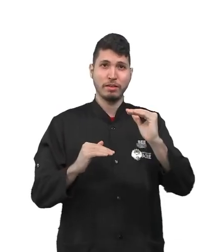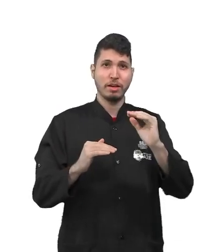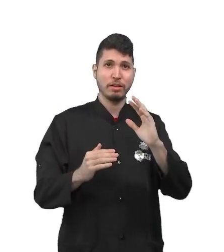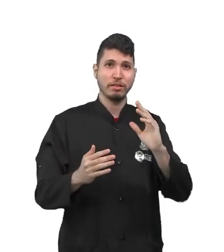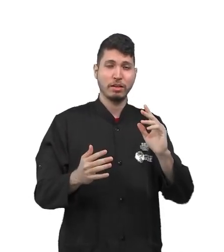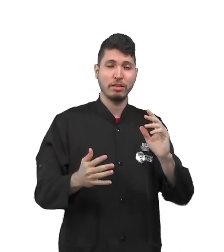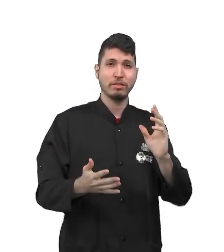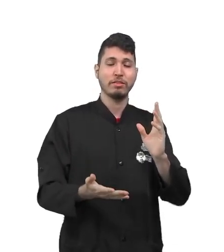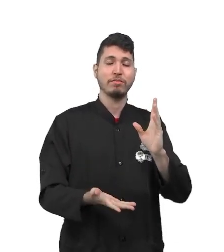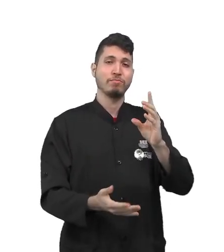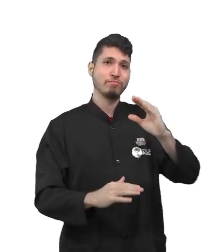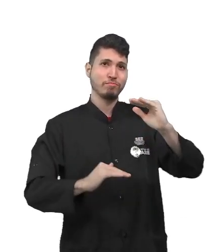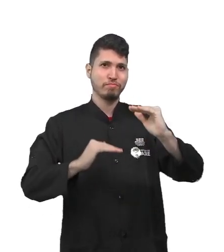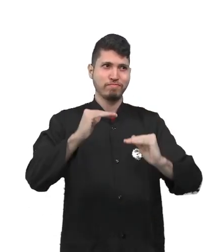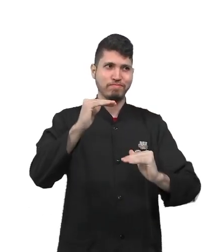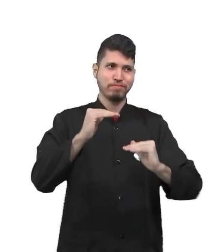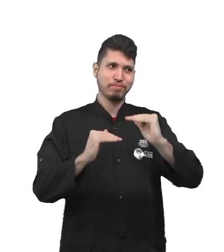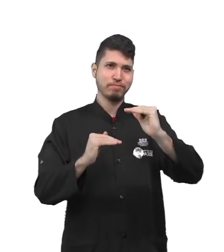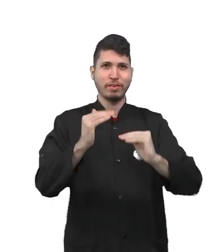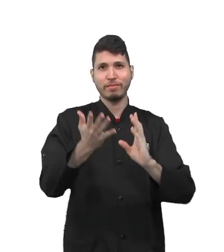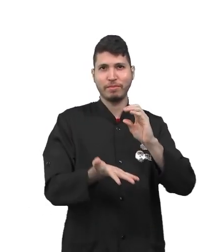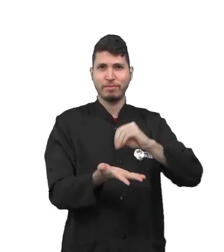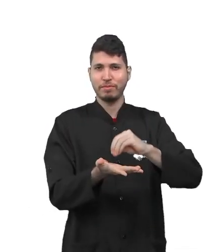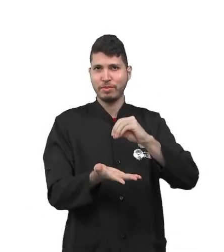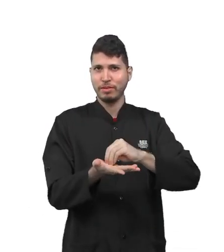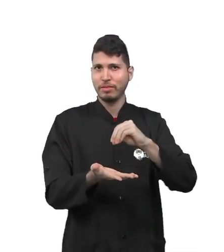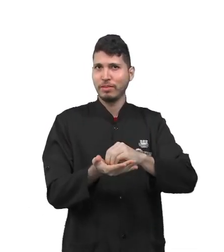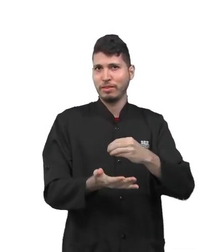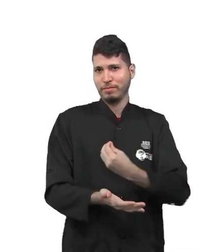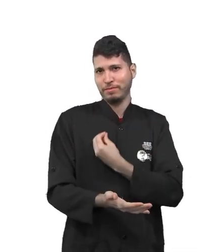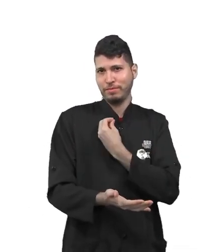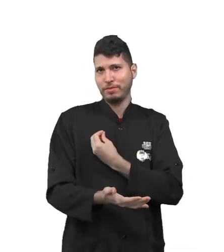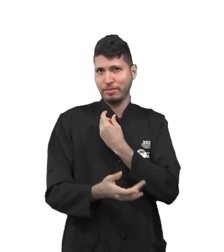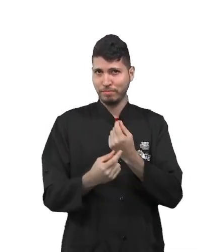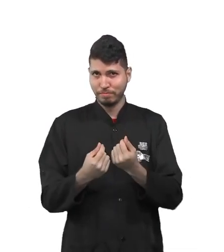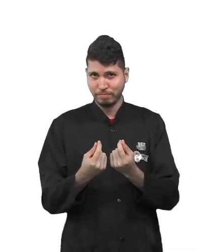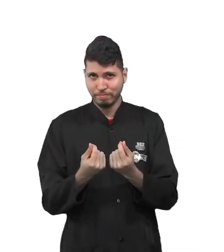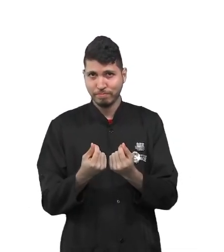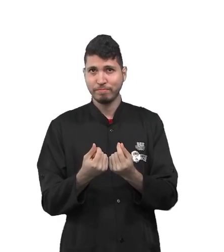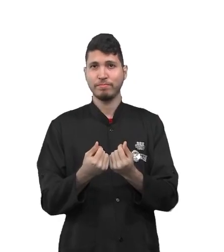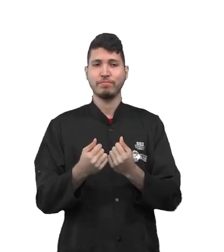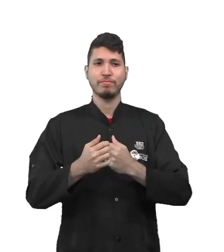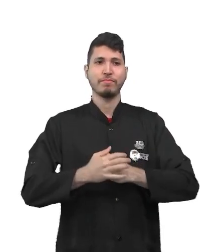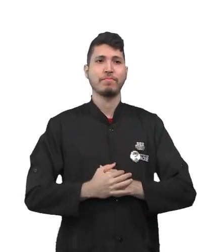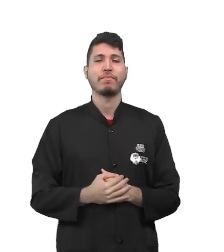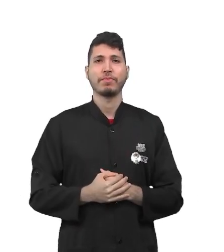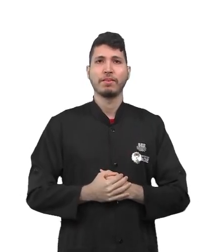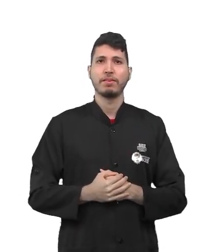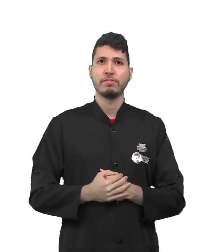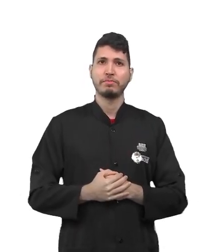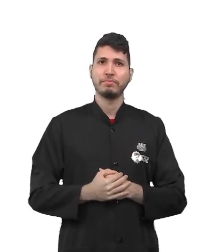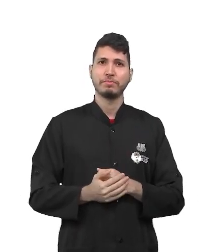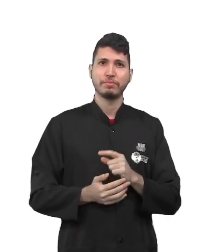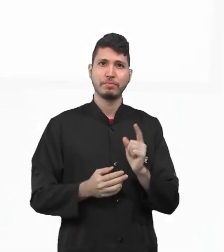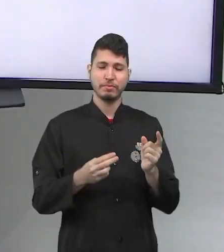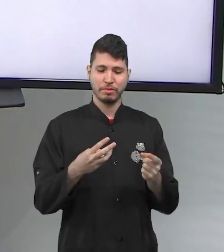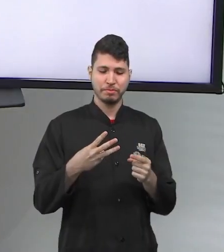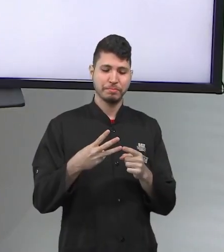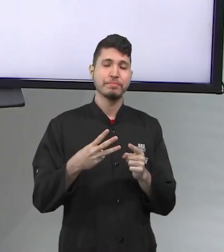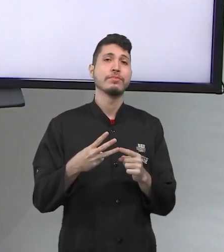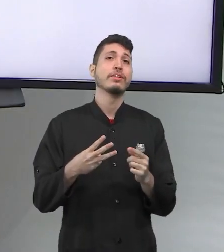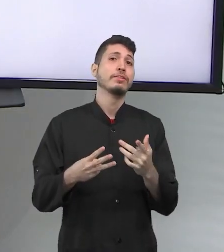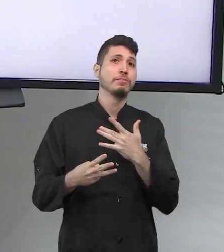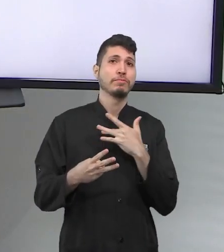justamente vinculado, aqui no círculozinho em tom azulado, que está vinculado à saúde mental das pessoas,